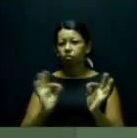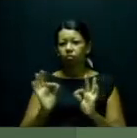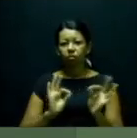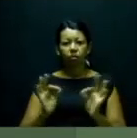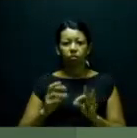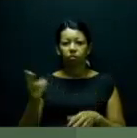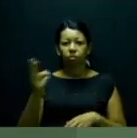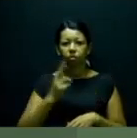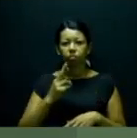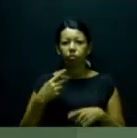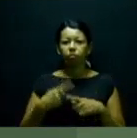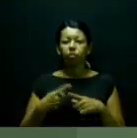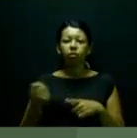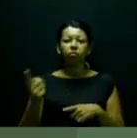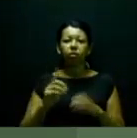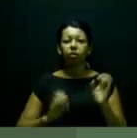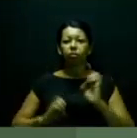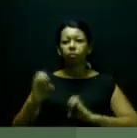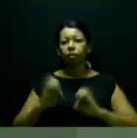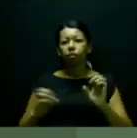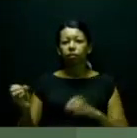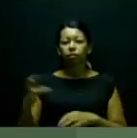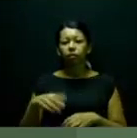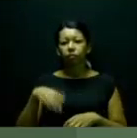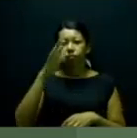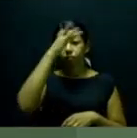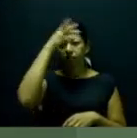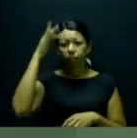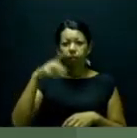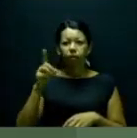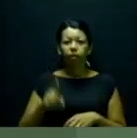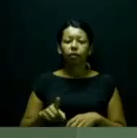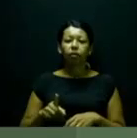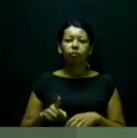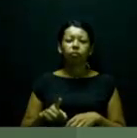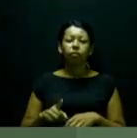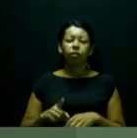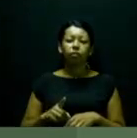que veio esta nova empresa aí e quem será que